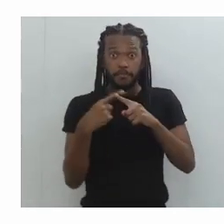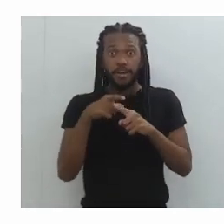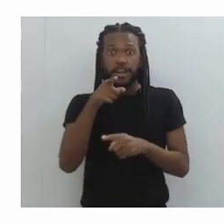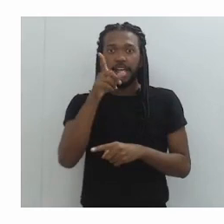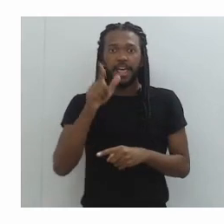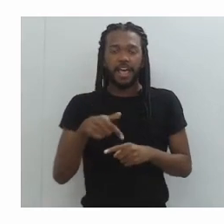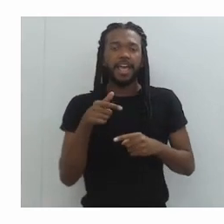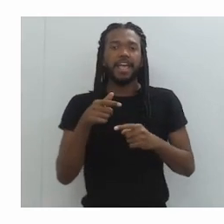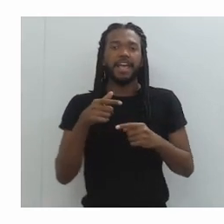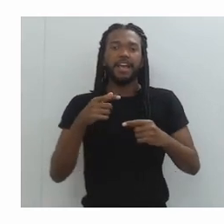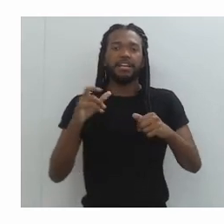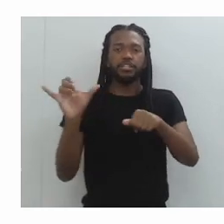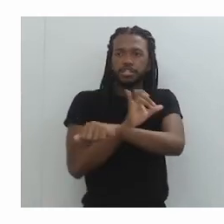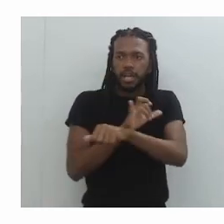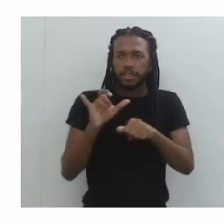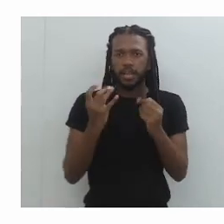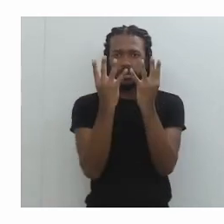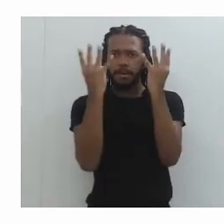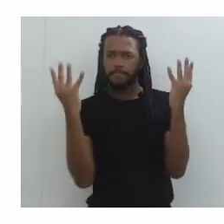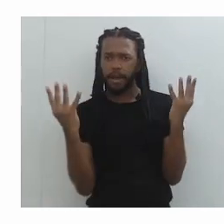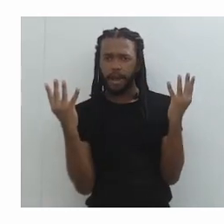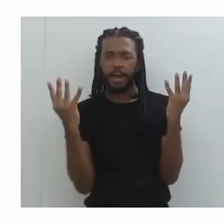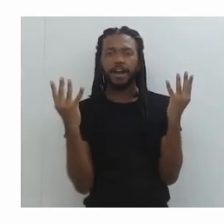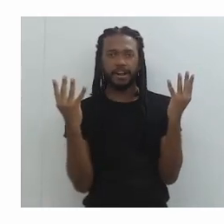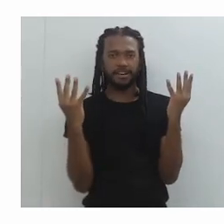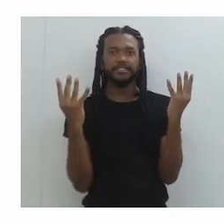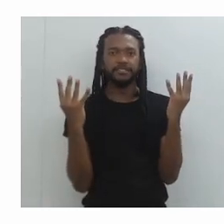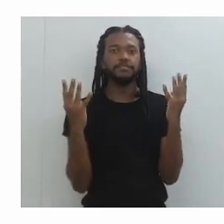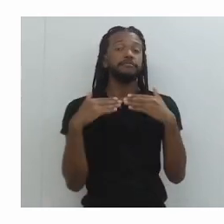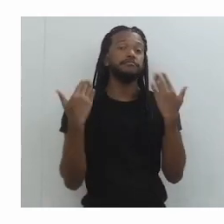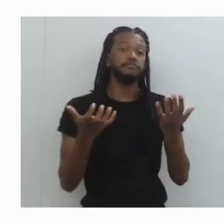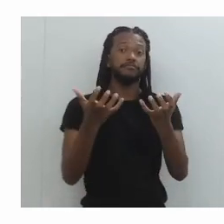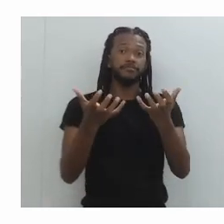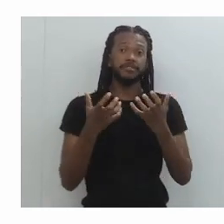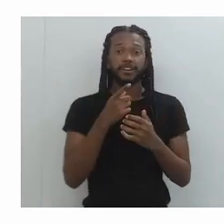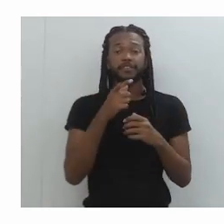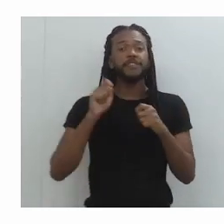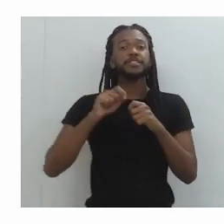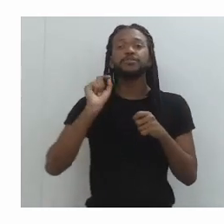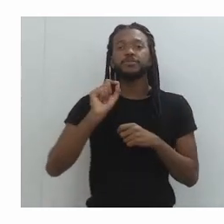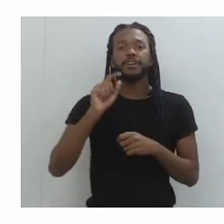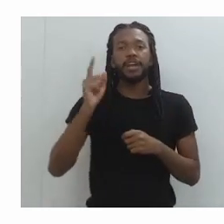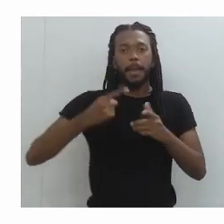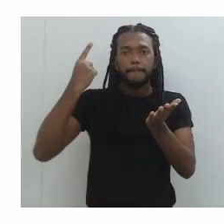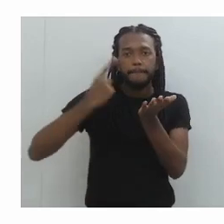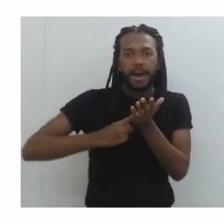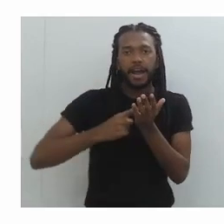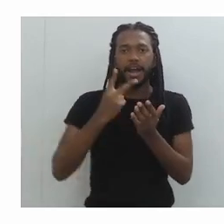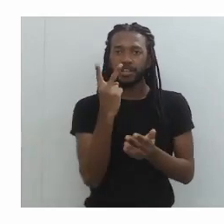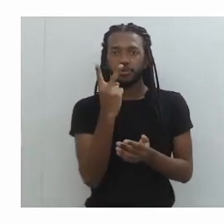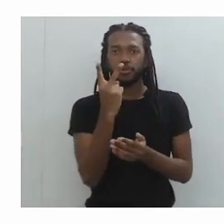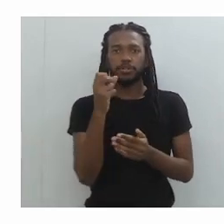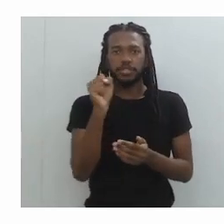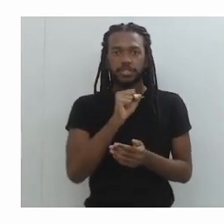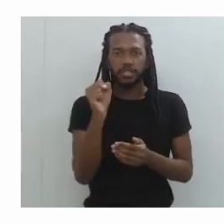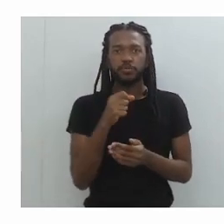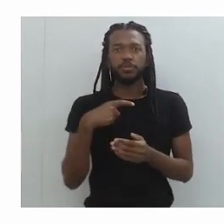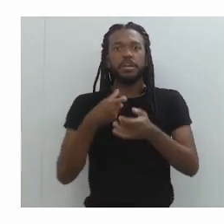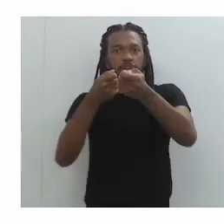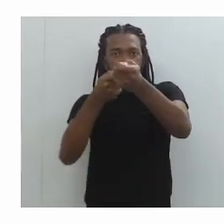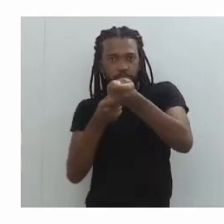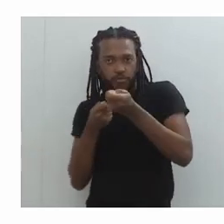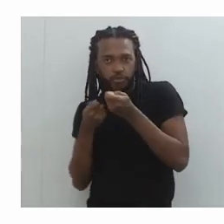coloco um de um lado, um do outro. Então, o que é que a gente vai fazer? Vamos marcar a cada 2 segundos a gente dá